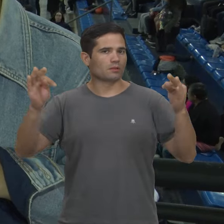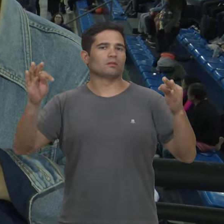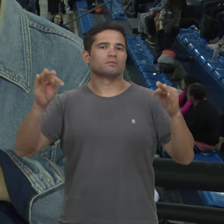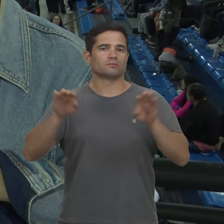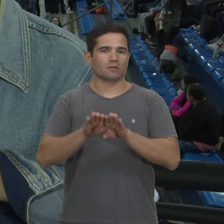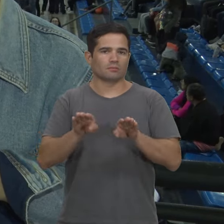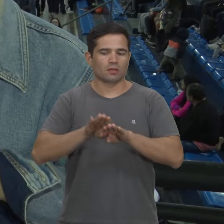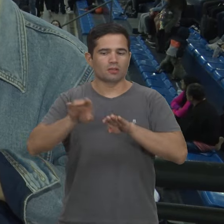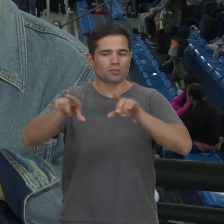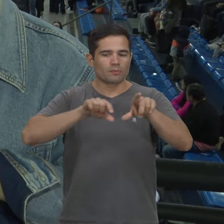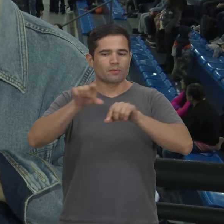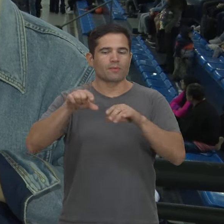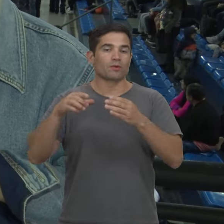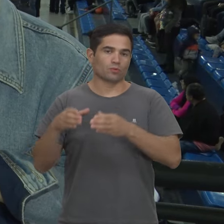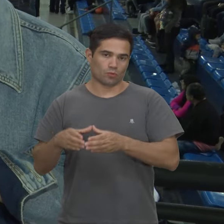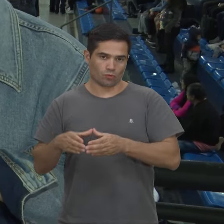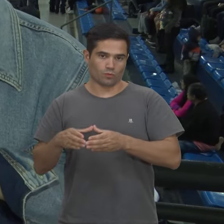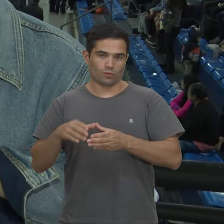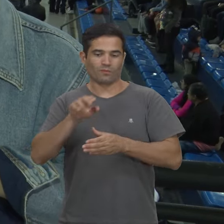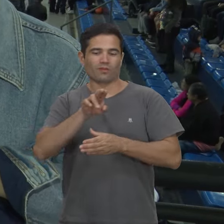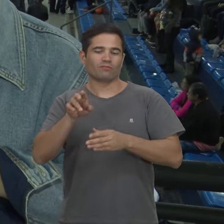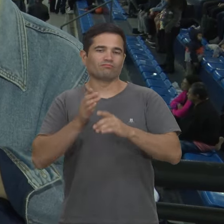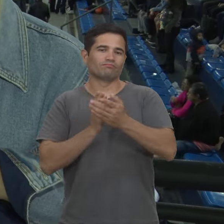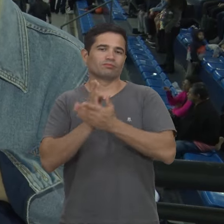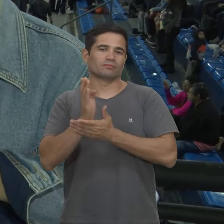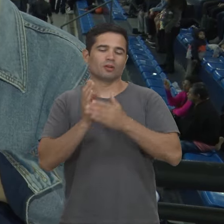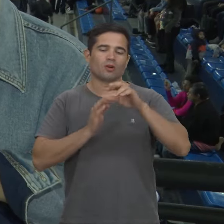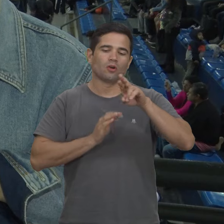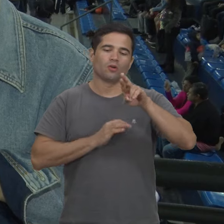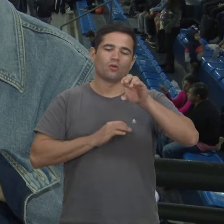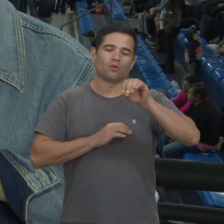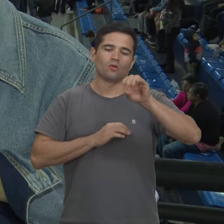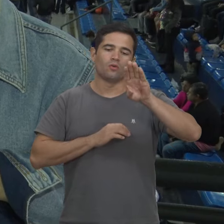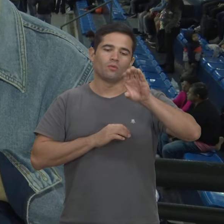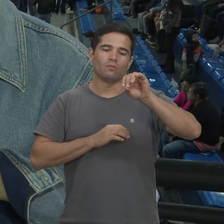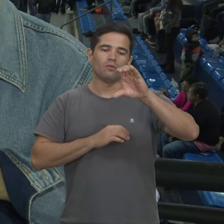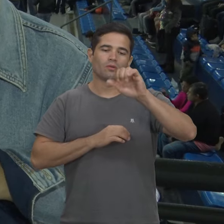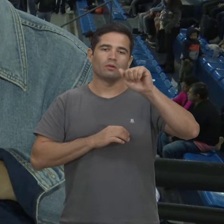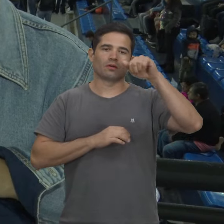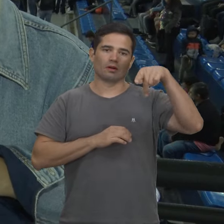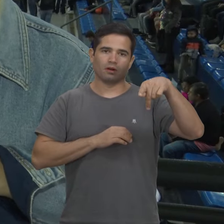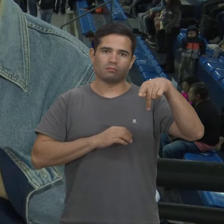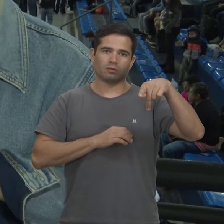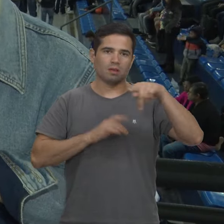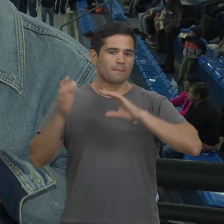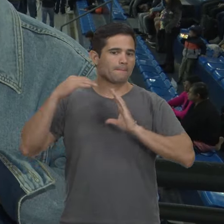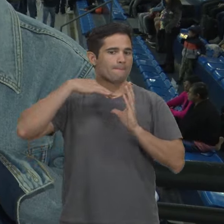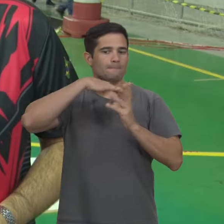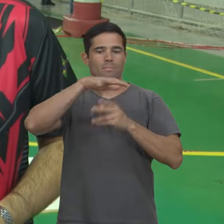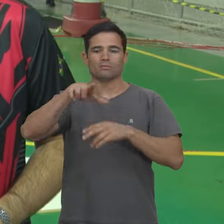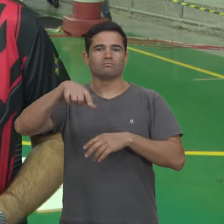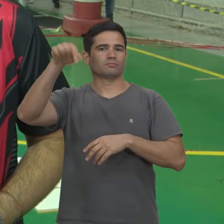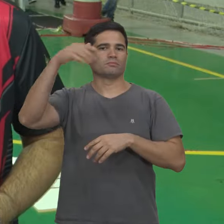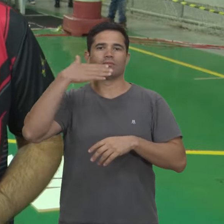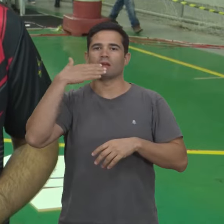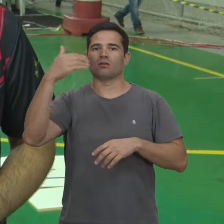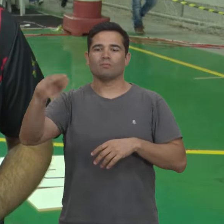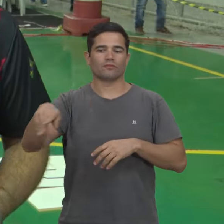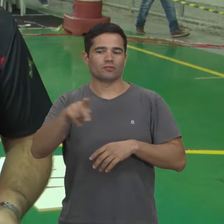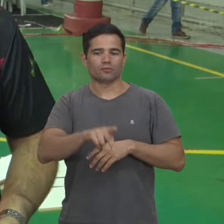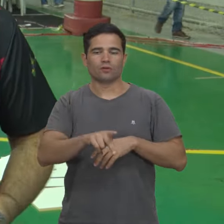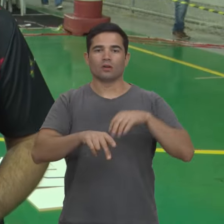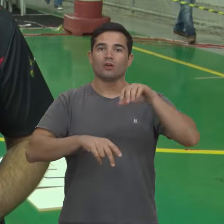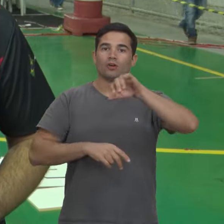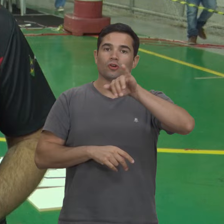científico-tecnológicas e classificar equipes para a RoboCup, maior competição robótica do mundo. O professor